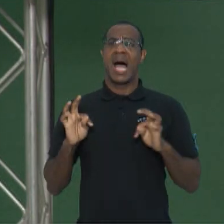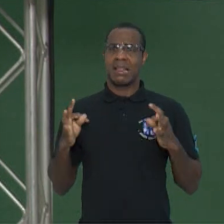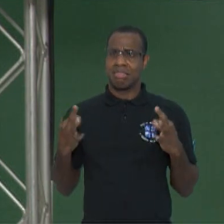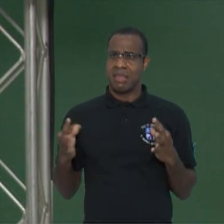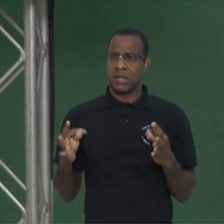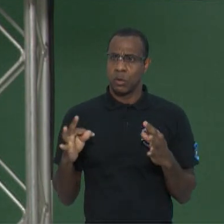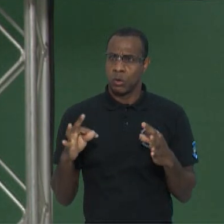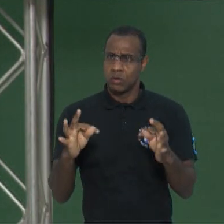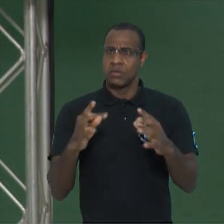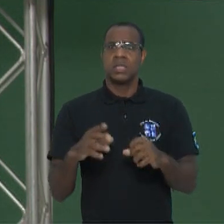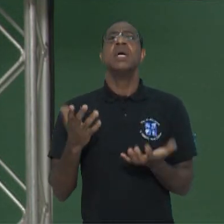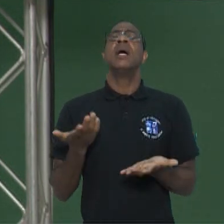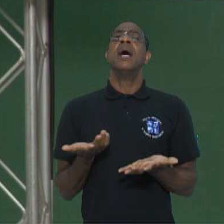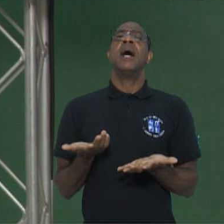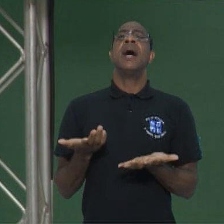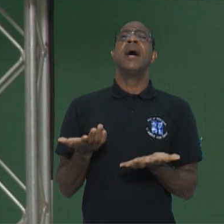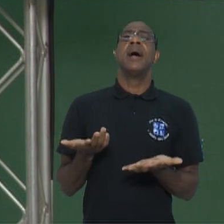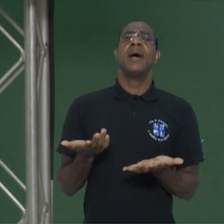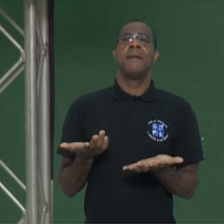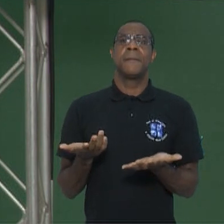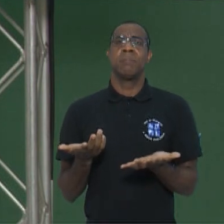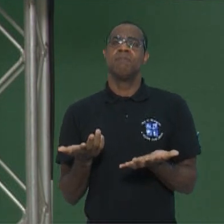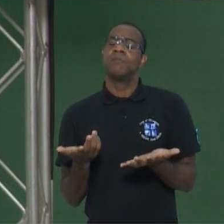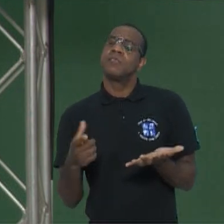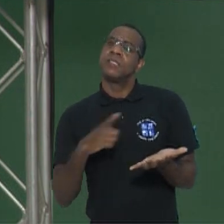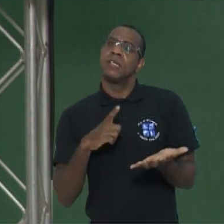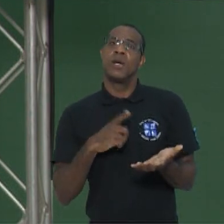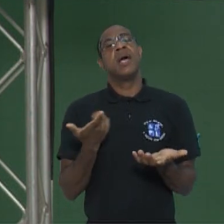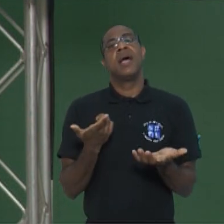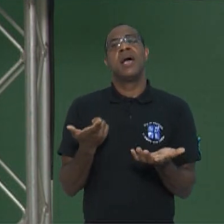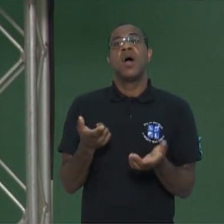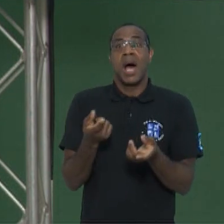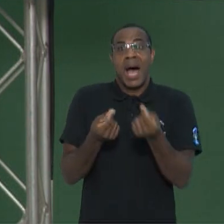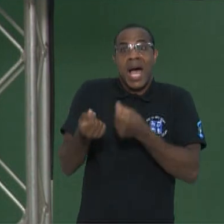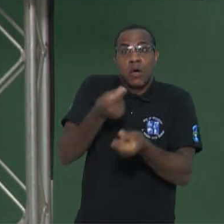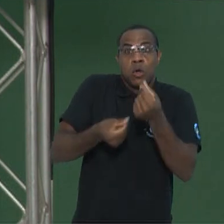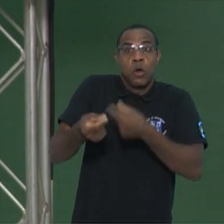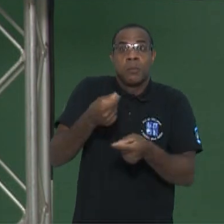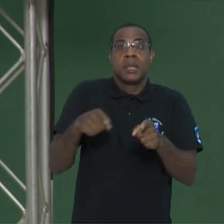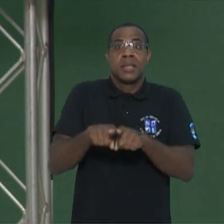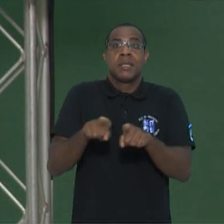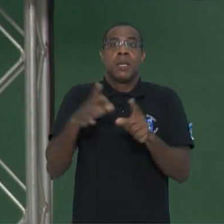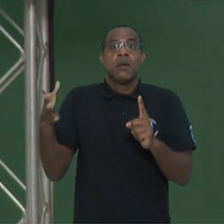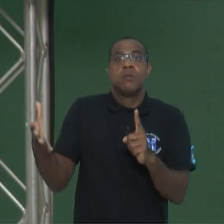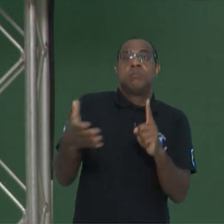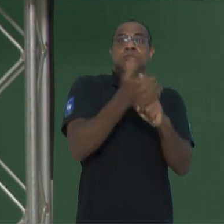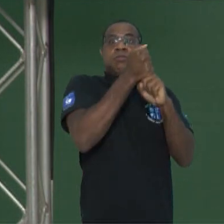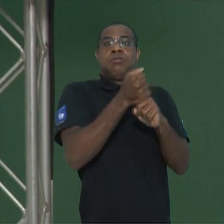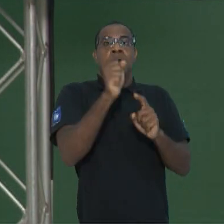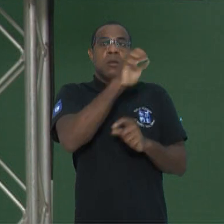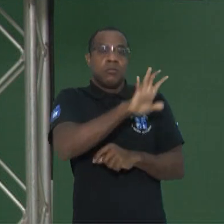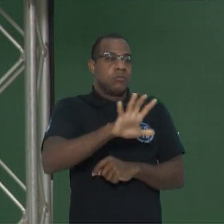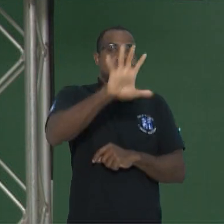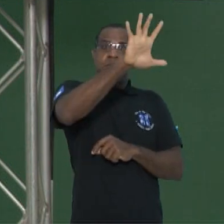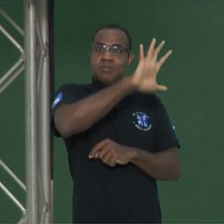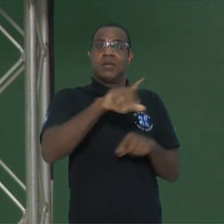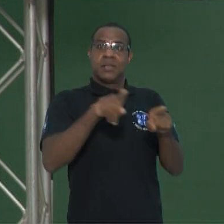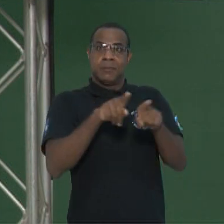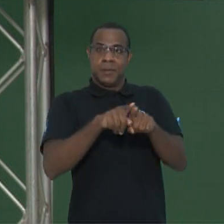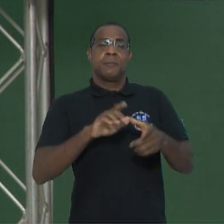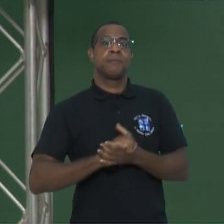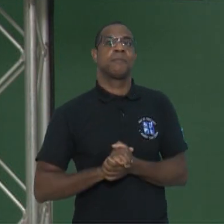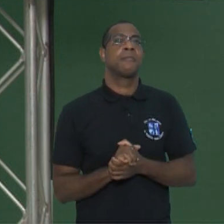momento, claro que dominando a parte econômica, também dominariam ali os outros setores.